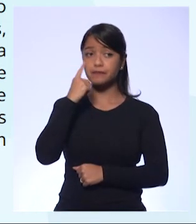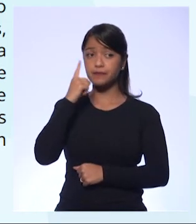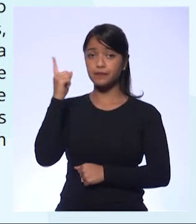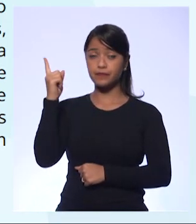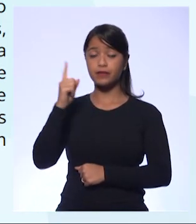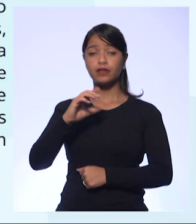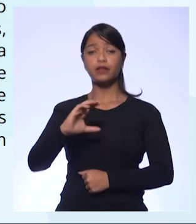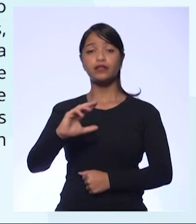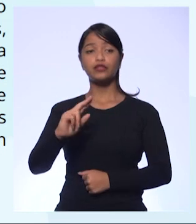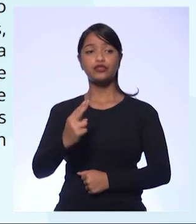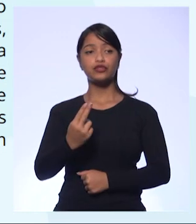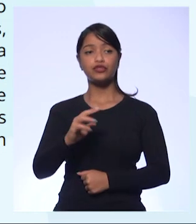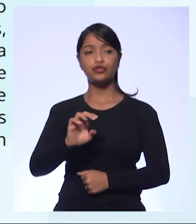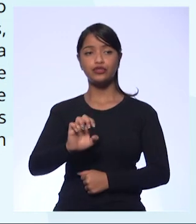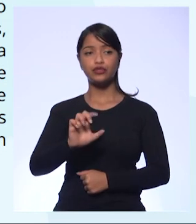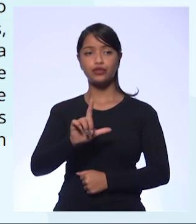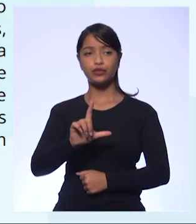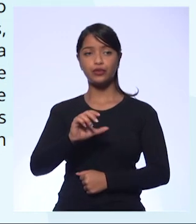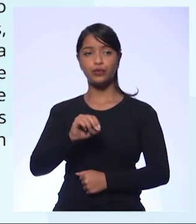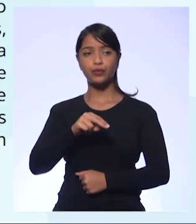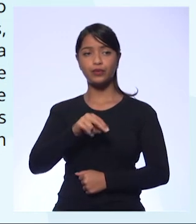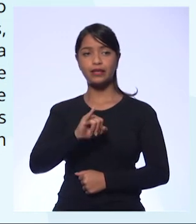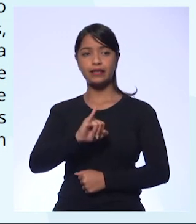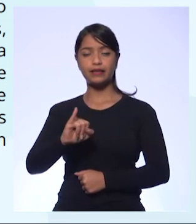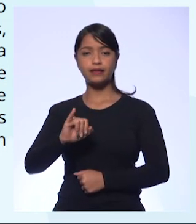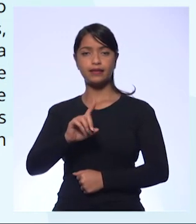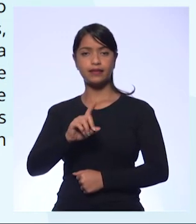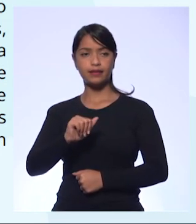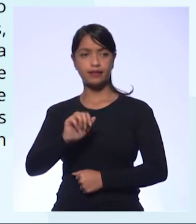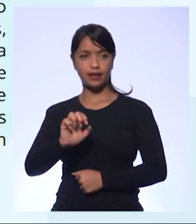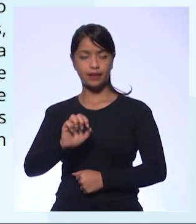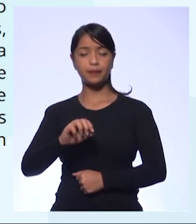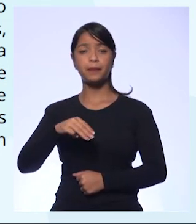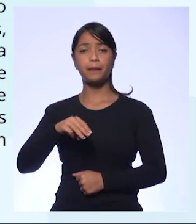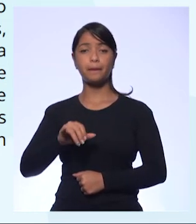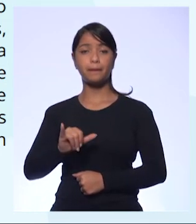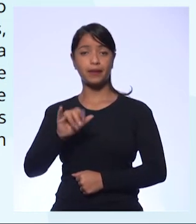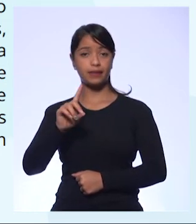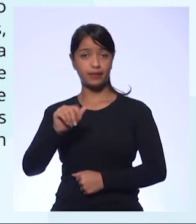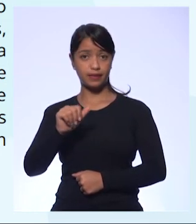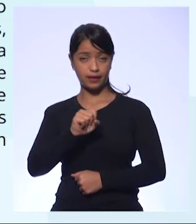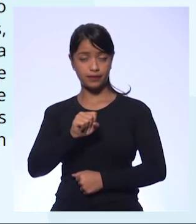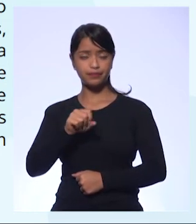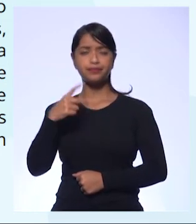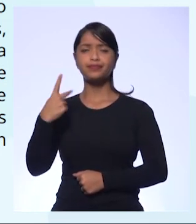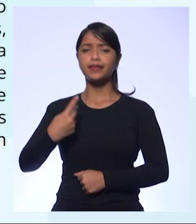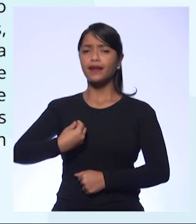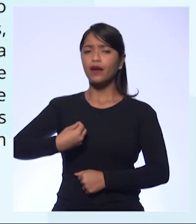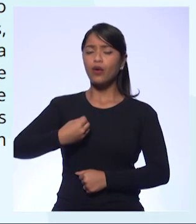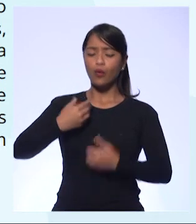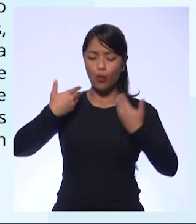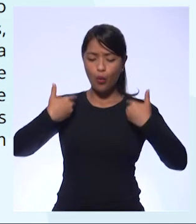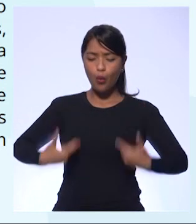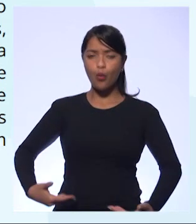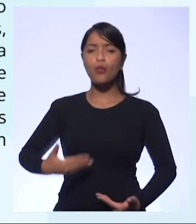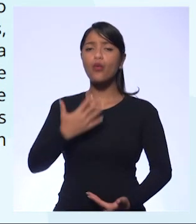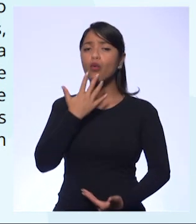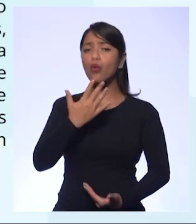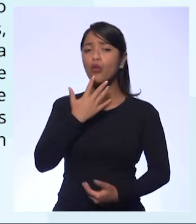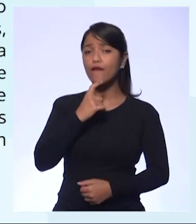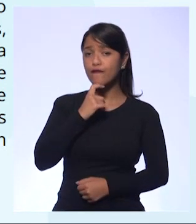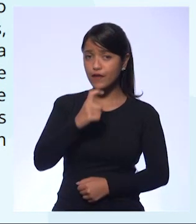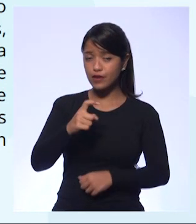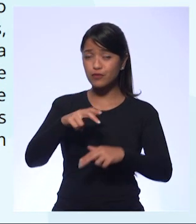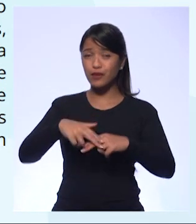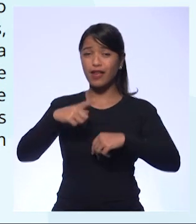Chelonidae Uhum. midas, deve ser, né? Uhum. Possui coloração verde devido à gordura corporal. O corpo é coberto